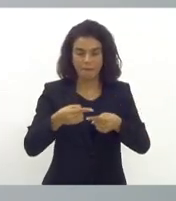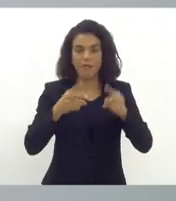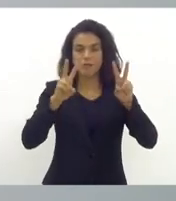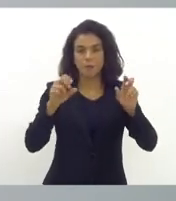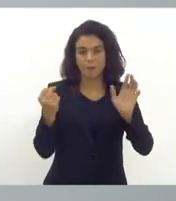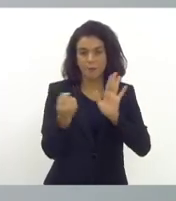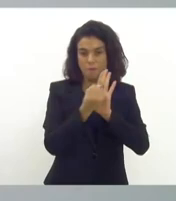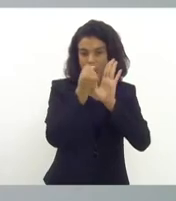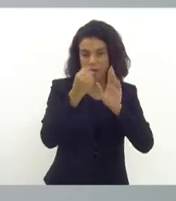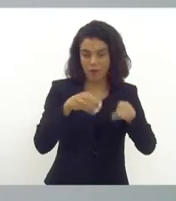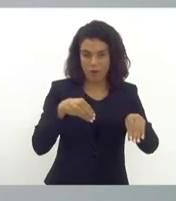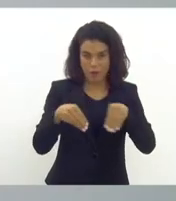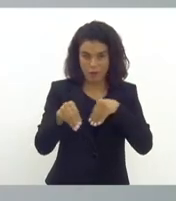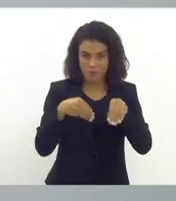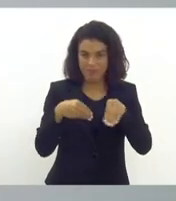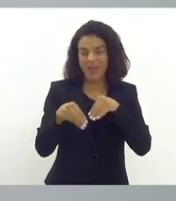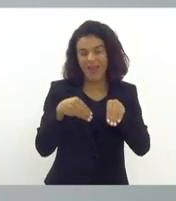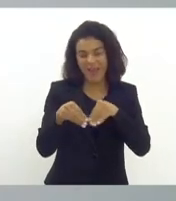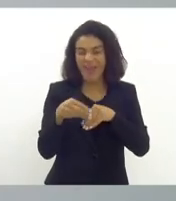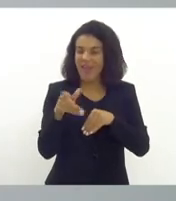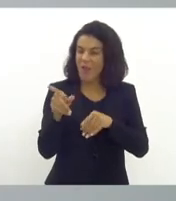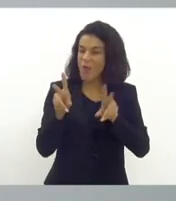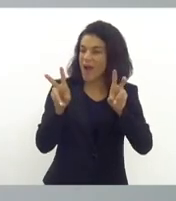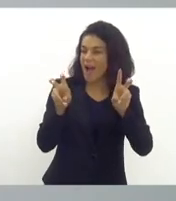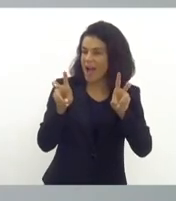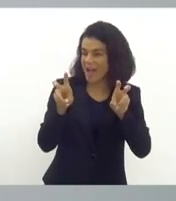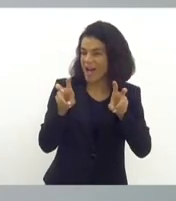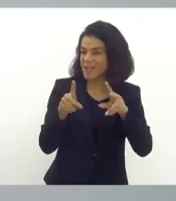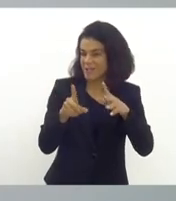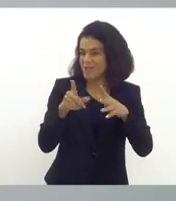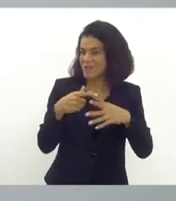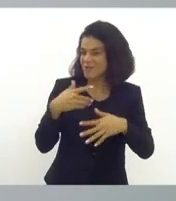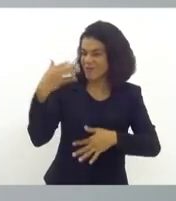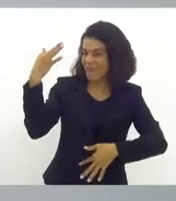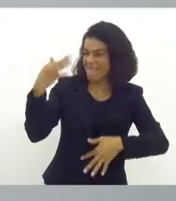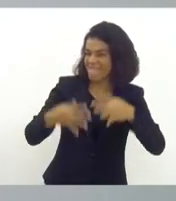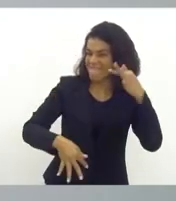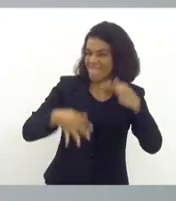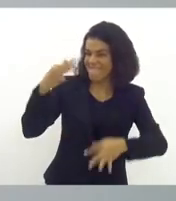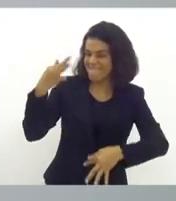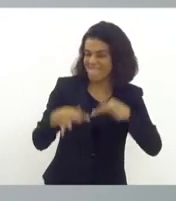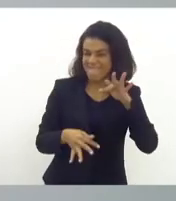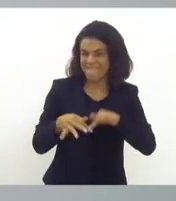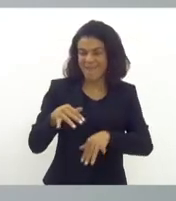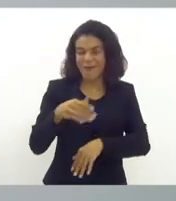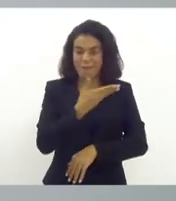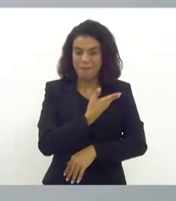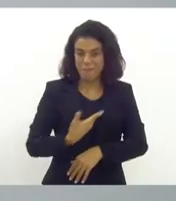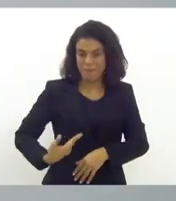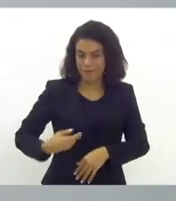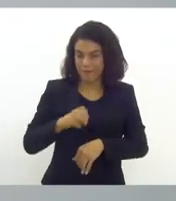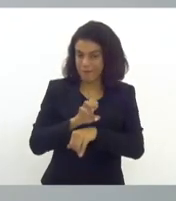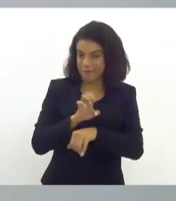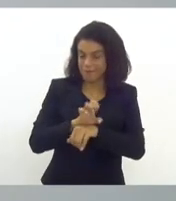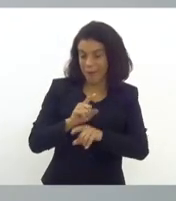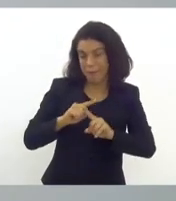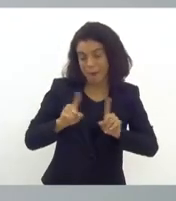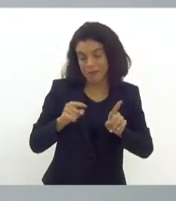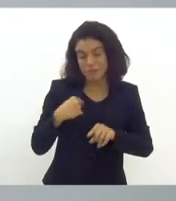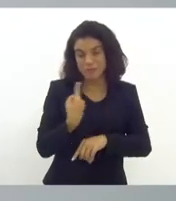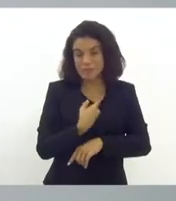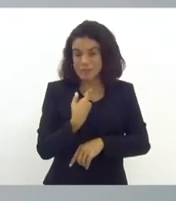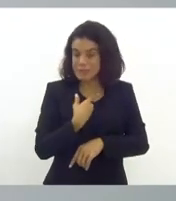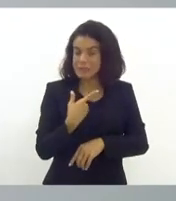regulatório que não vai que é um assunto espinhoso para o governo do estado mas que a gente tem que ser bem firme nas resoluções que nós tiramos aqui